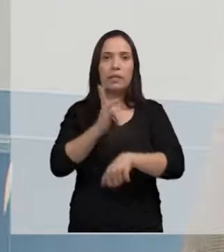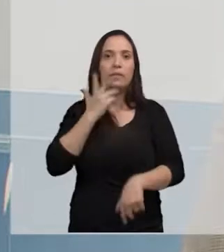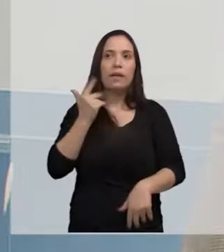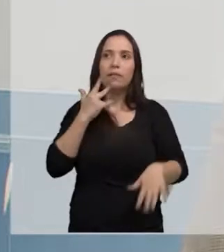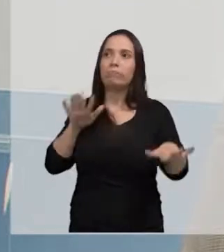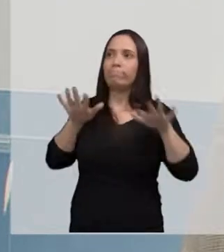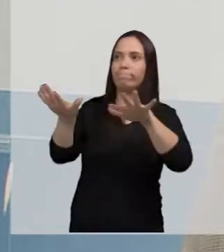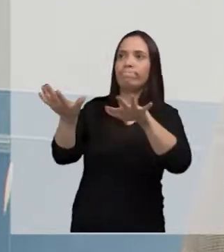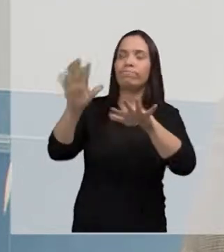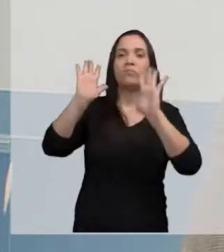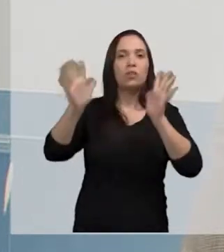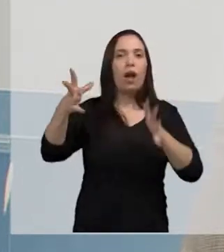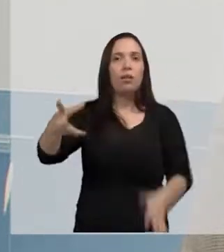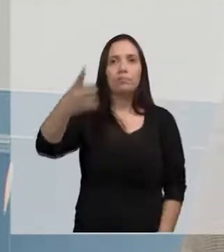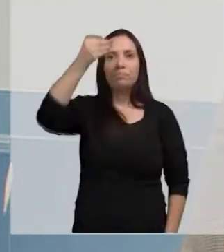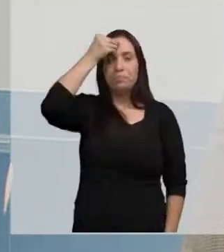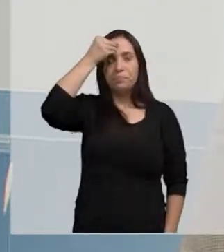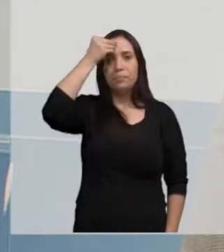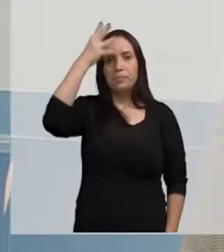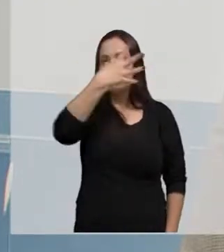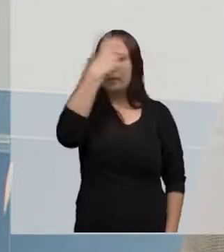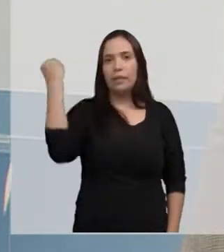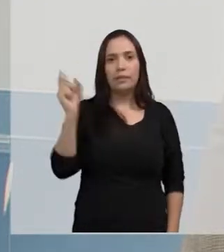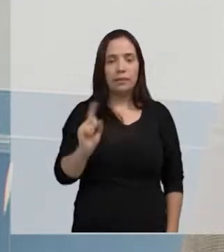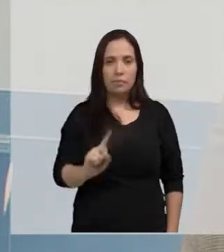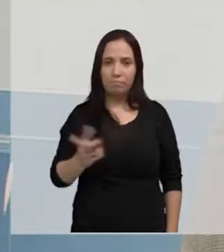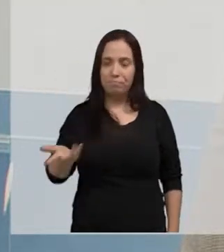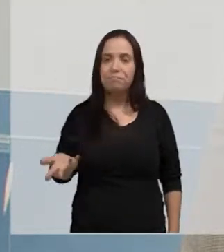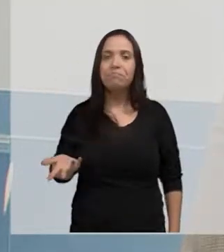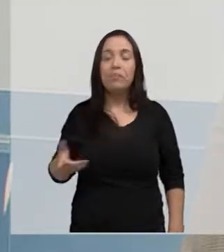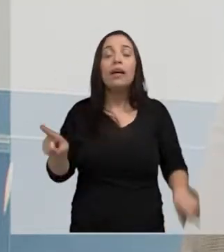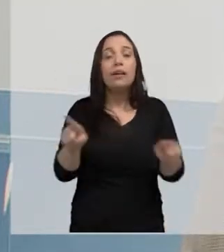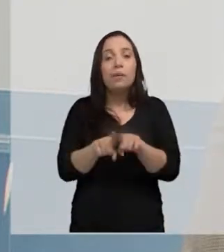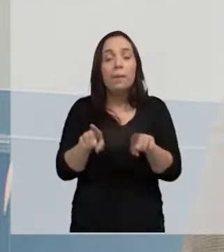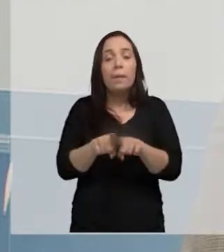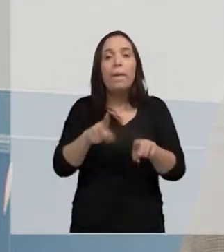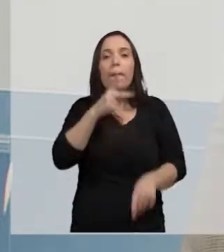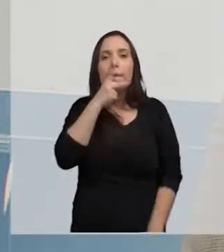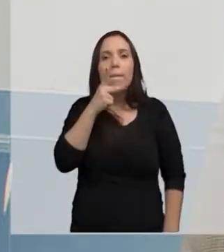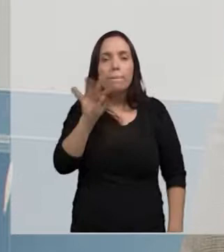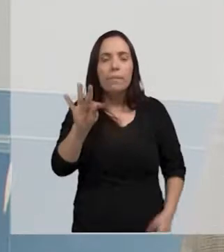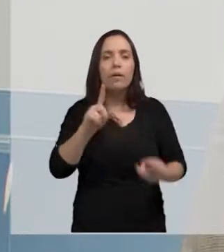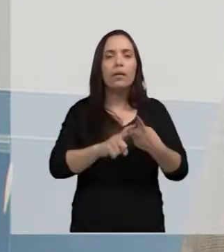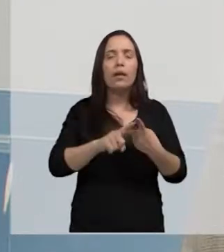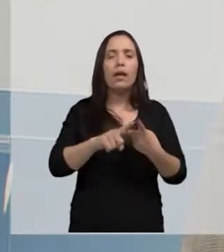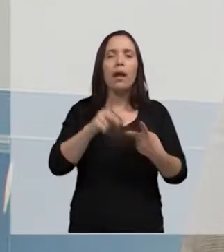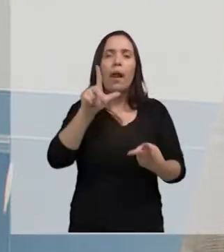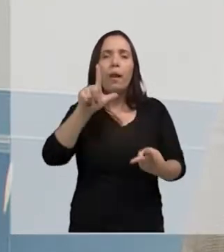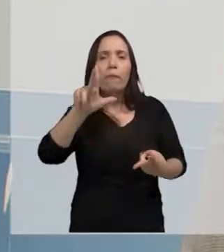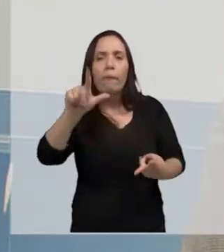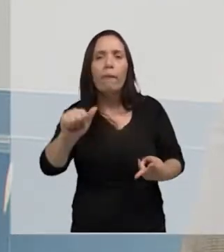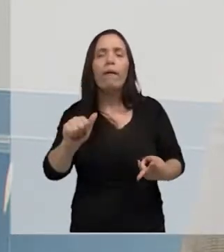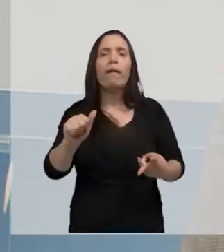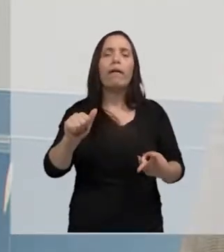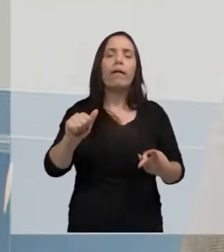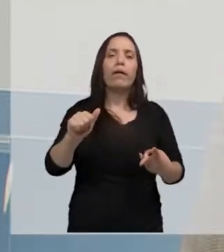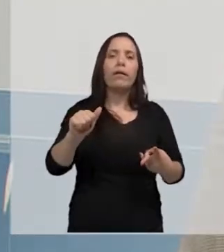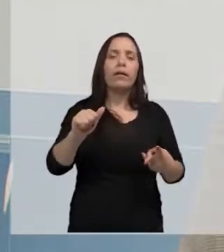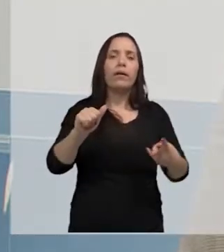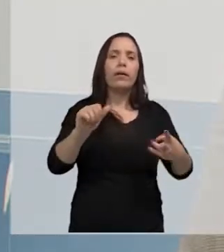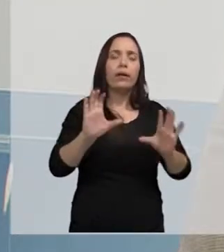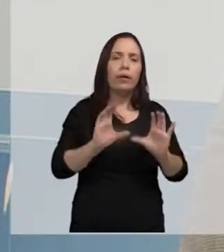se perdoou aqui. Depois ele tenta, o trabalhador, o PT, o Lula, que era contra essas